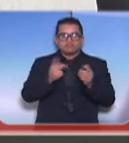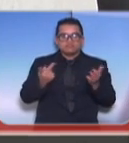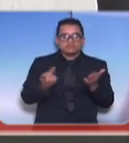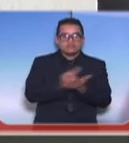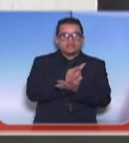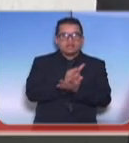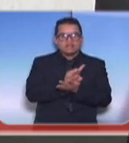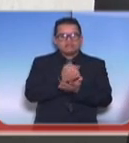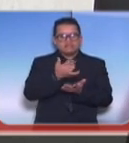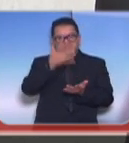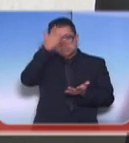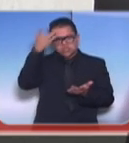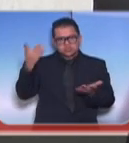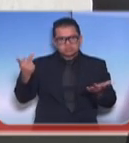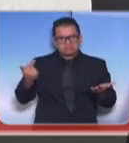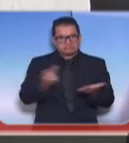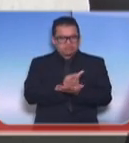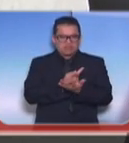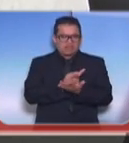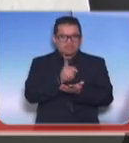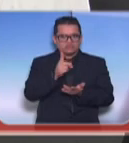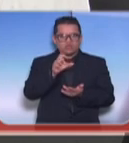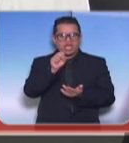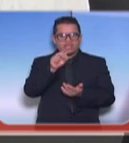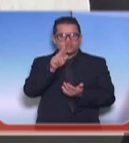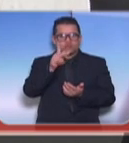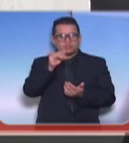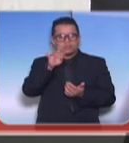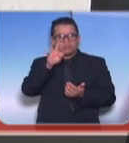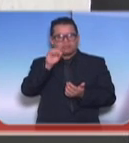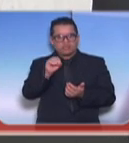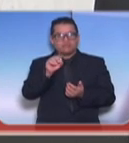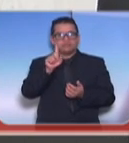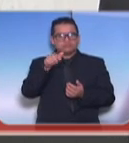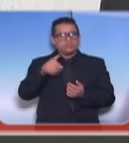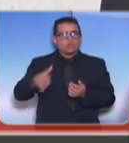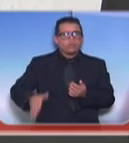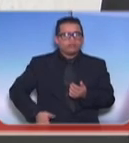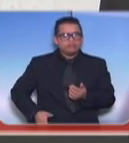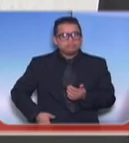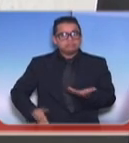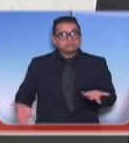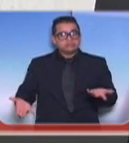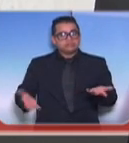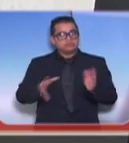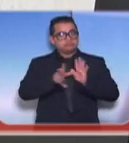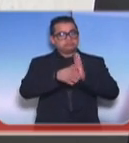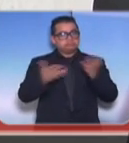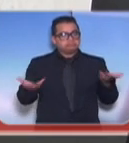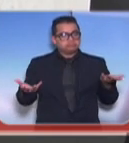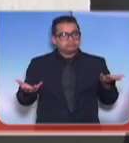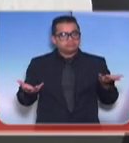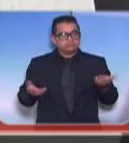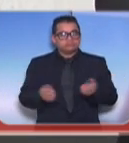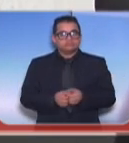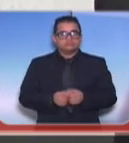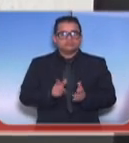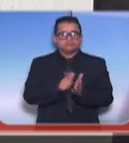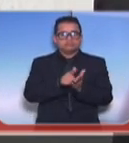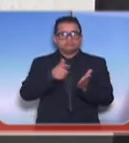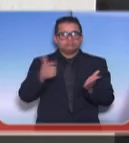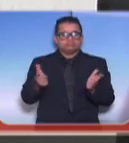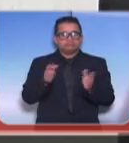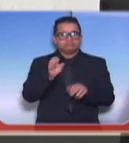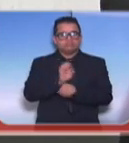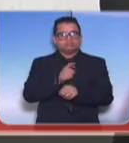são suspeitos, são bandidos. O próprio jornal está se contradizendo aqui. Agora, em momento nenhum, eu achei interessante o jornal dizer o número de policiais que